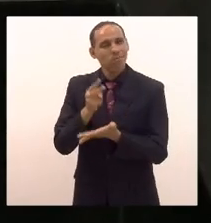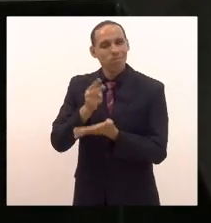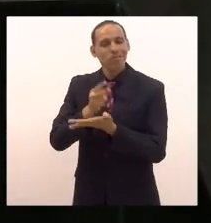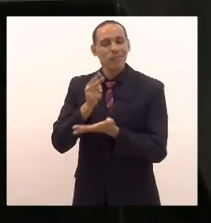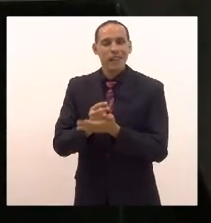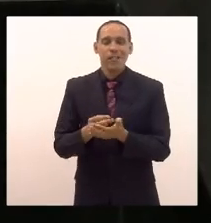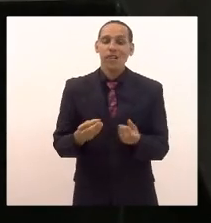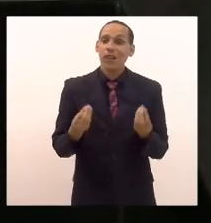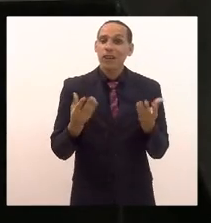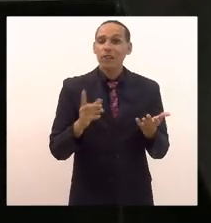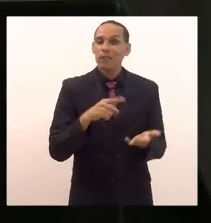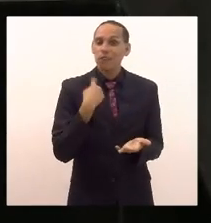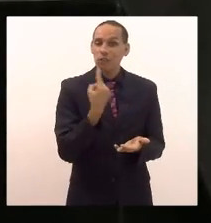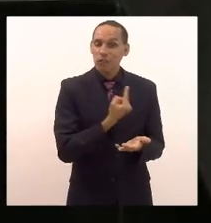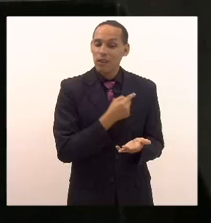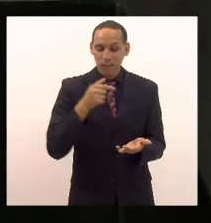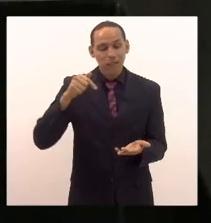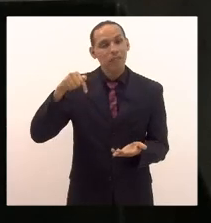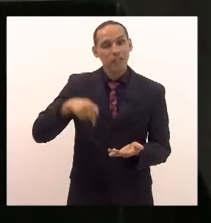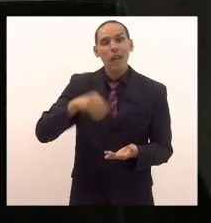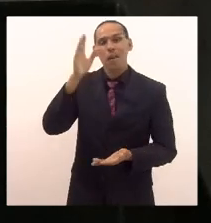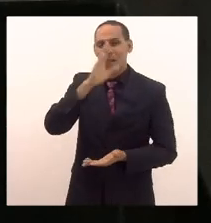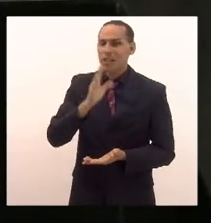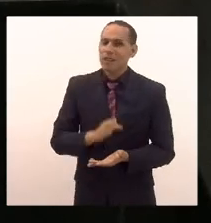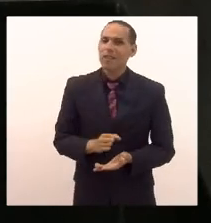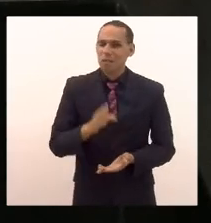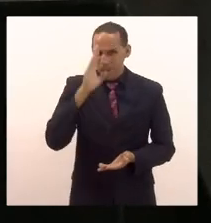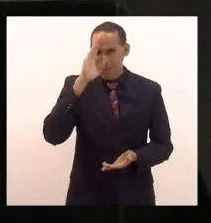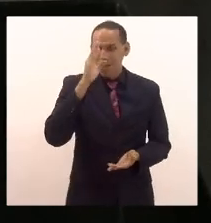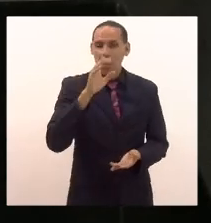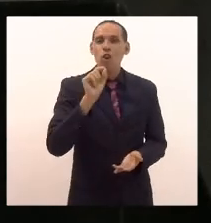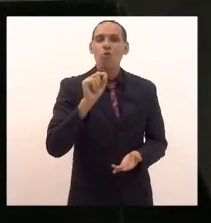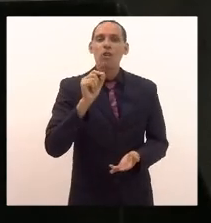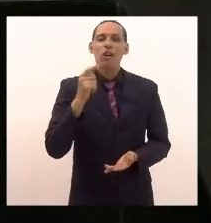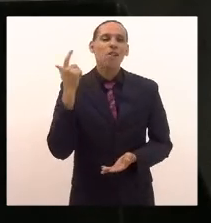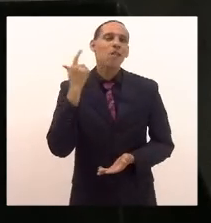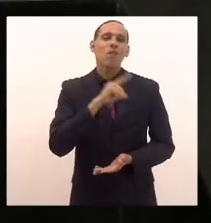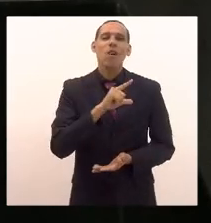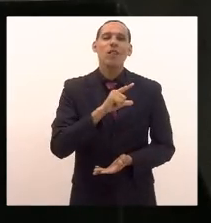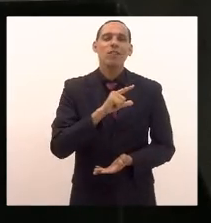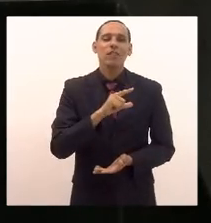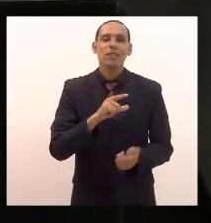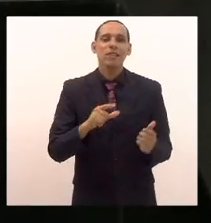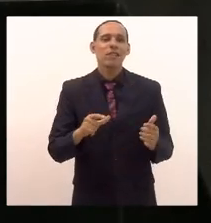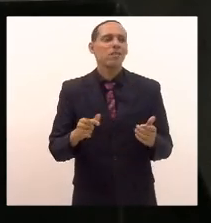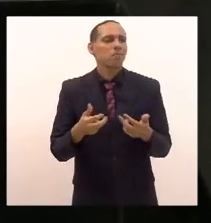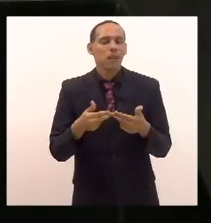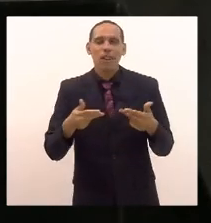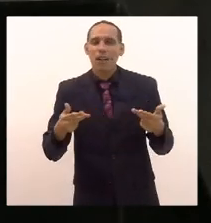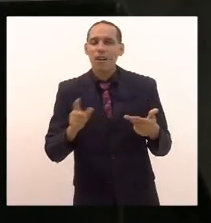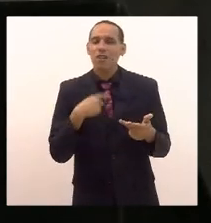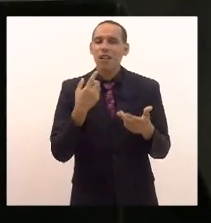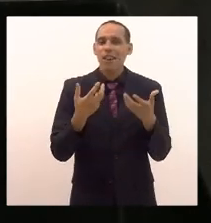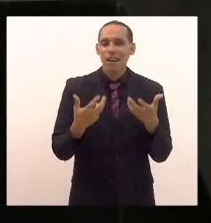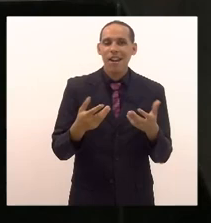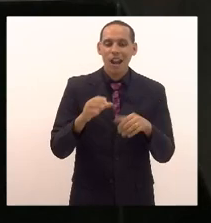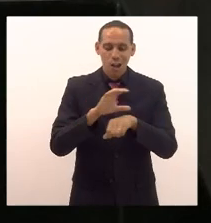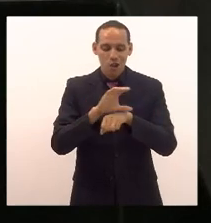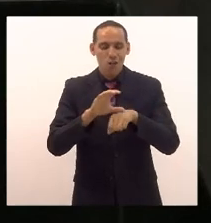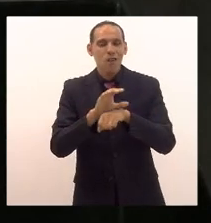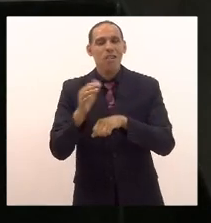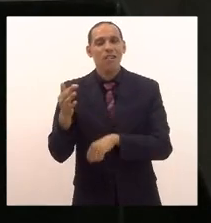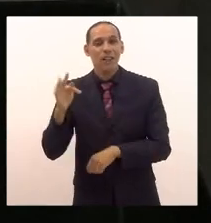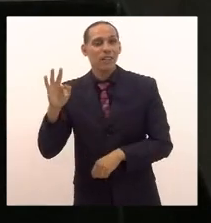não é para que nós aqui em especial no Brasil Alcancemos a Plenitude daquilo que dispõe a nossa Constituição